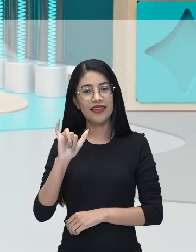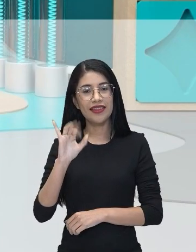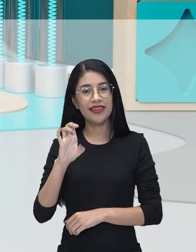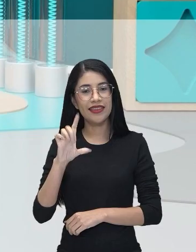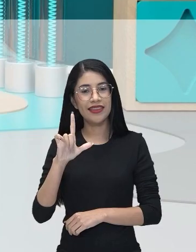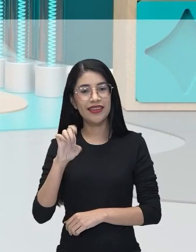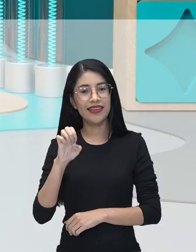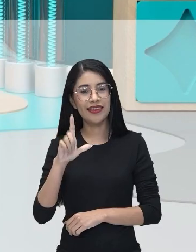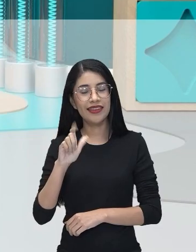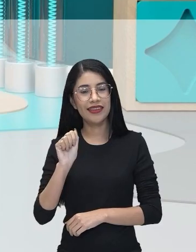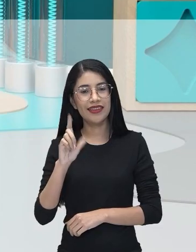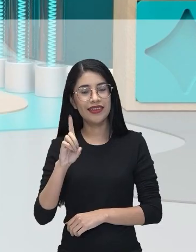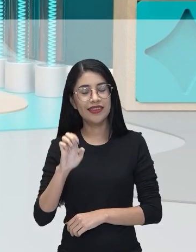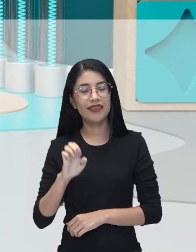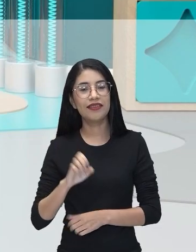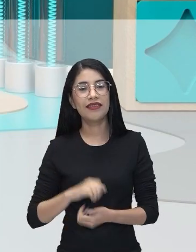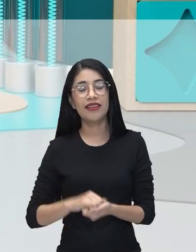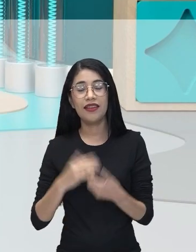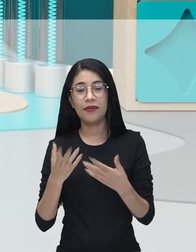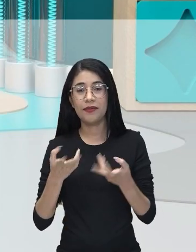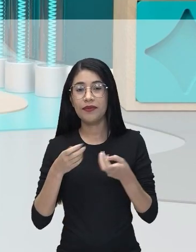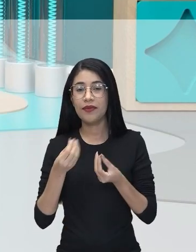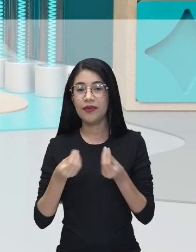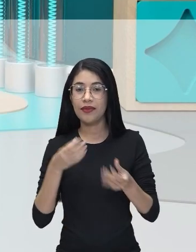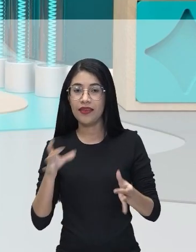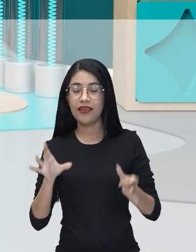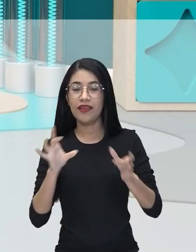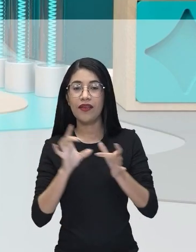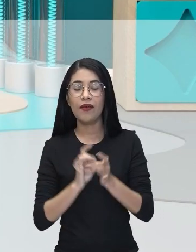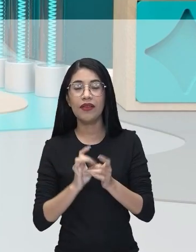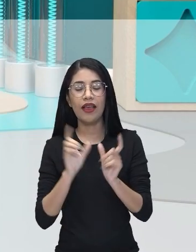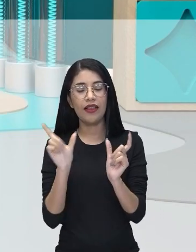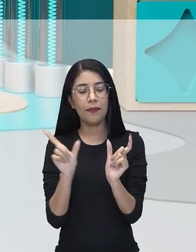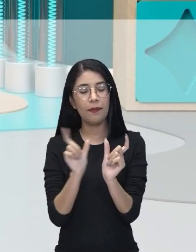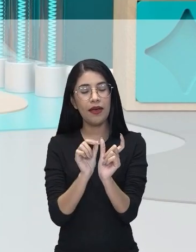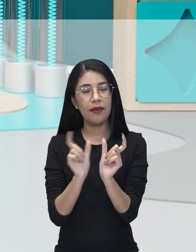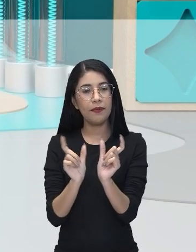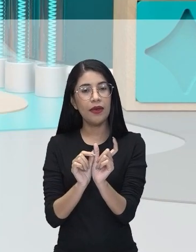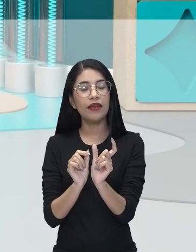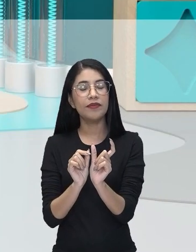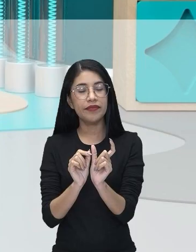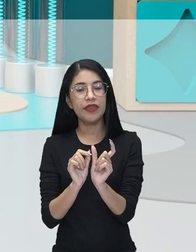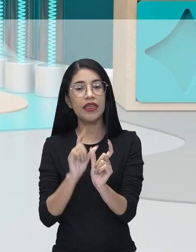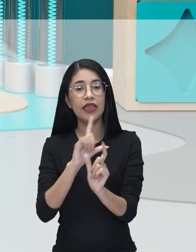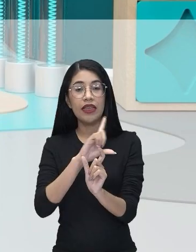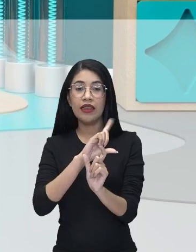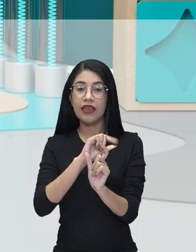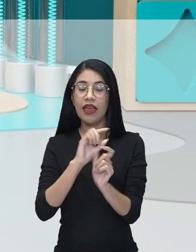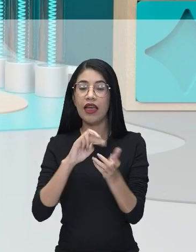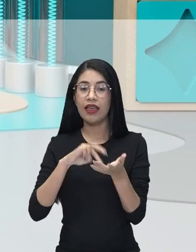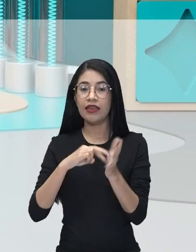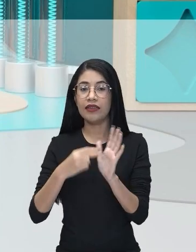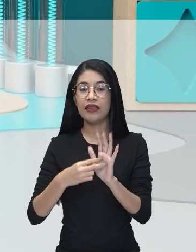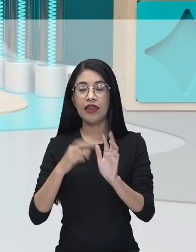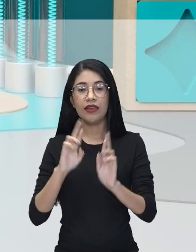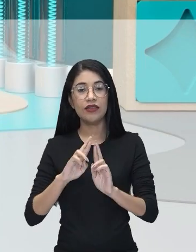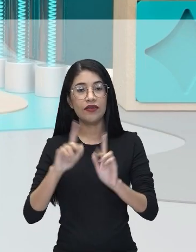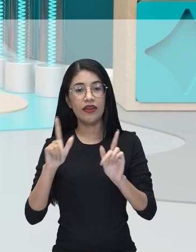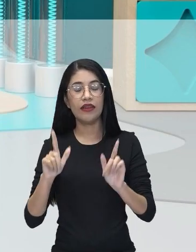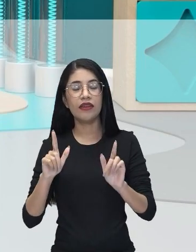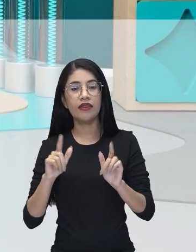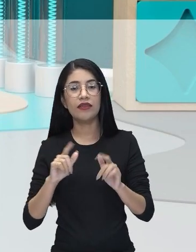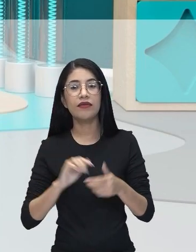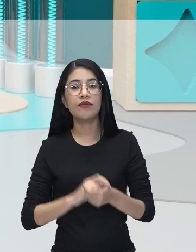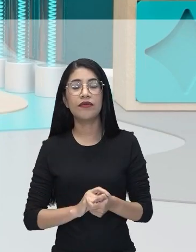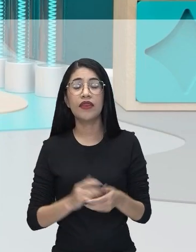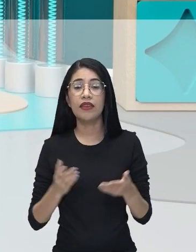palavras, elas são aí conectadas a várias partezinhas e recebem outros significados. E como nós vamos ver no decorrer